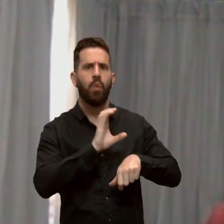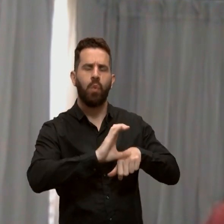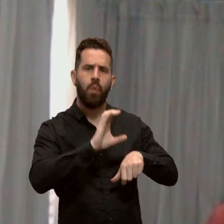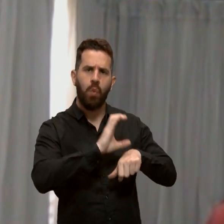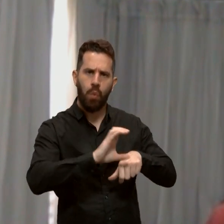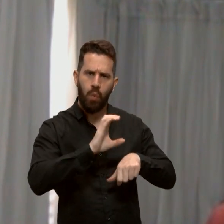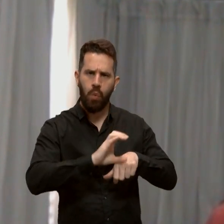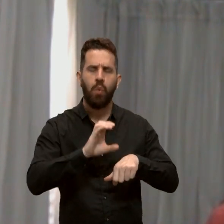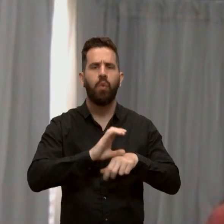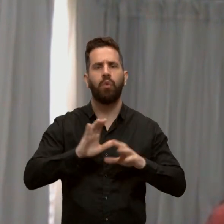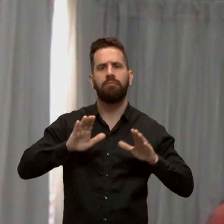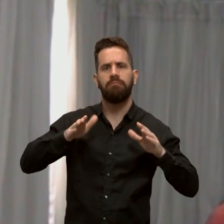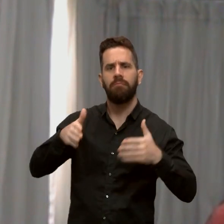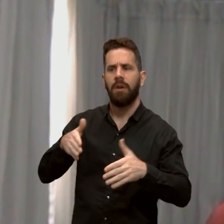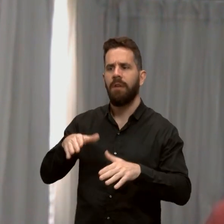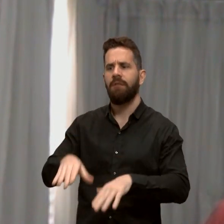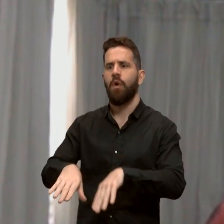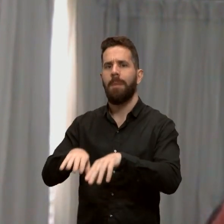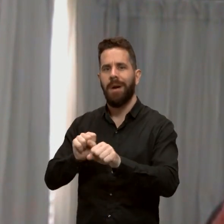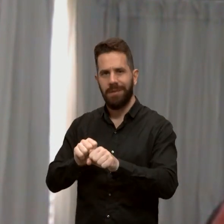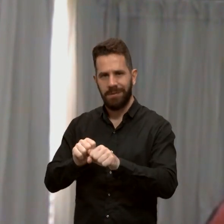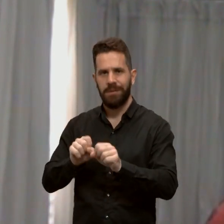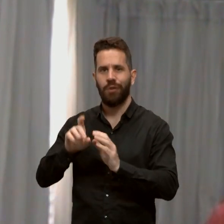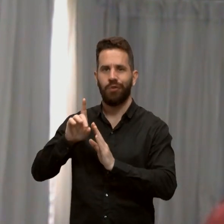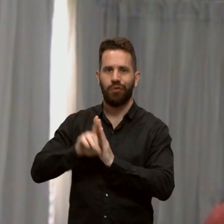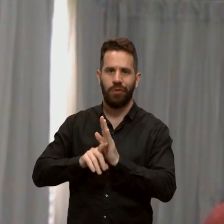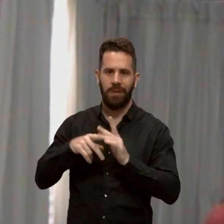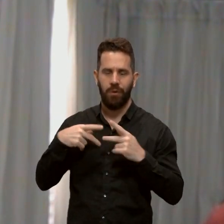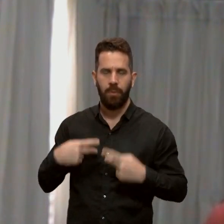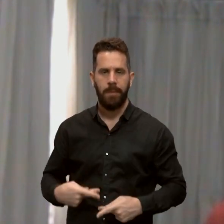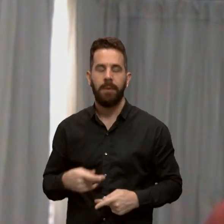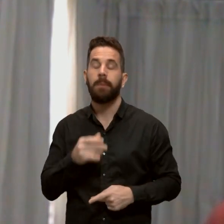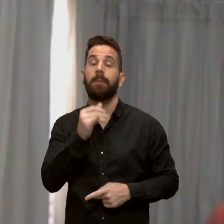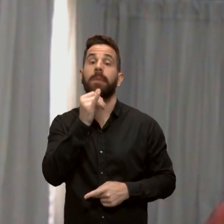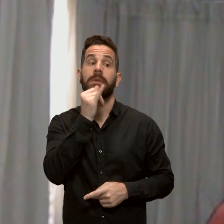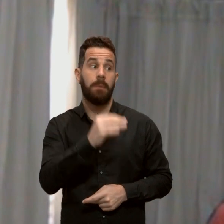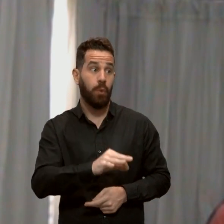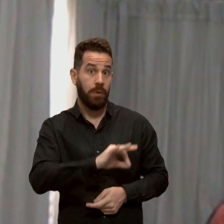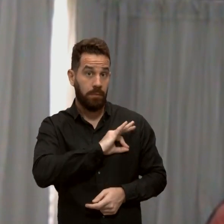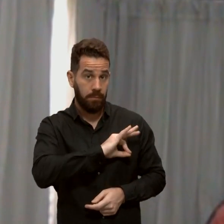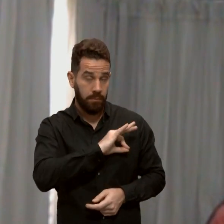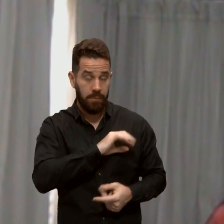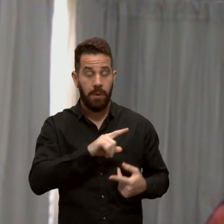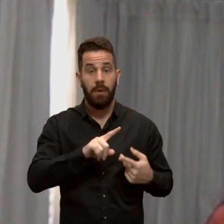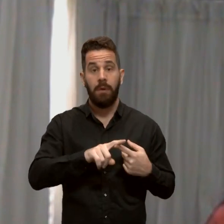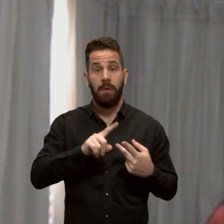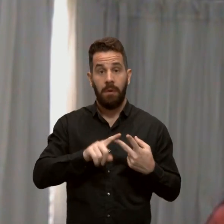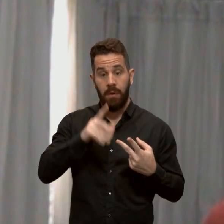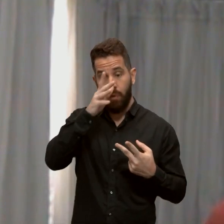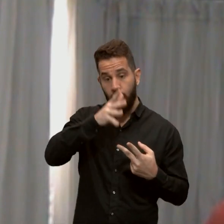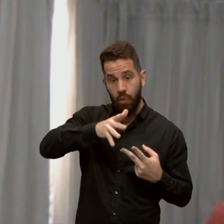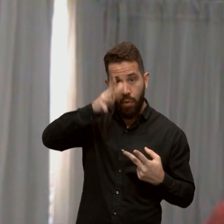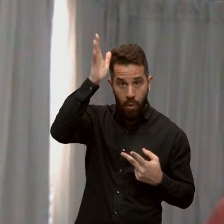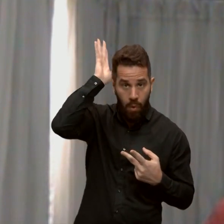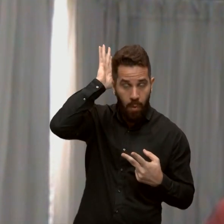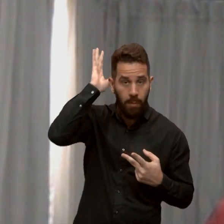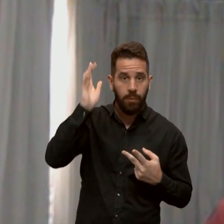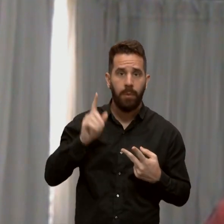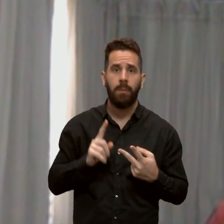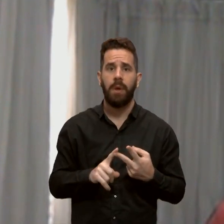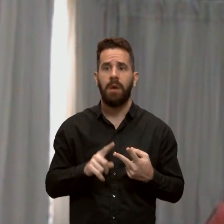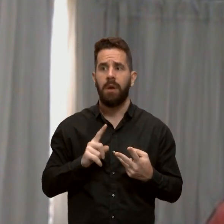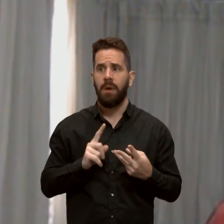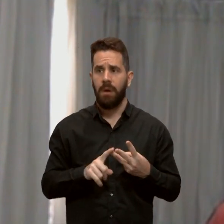para a formação de direitos humanos, junto à Polícia Militar, junto ao Corpo de Bombeiros, junto